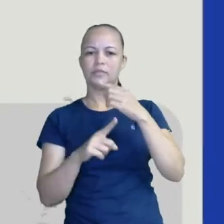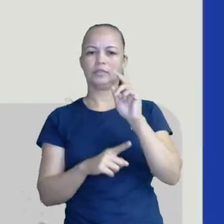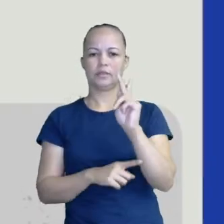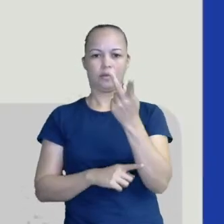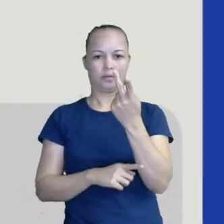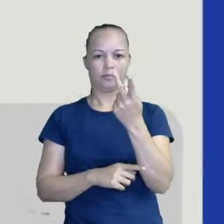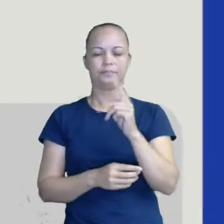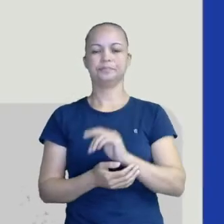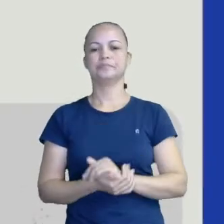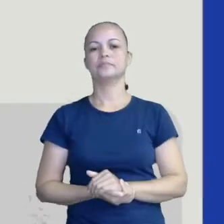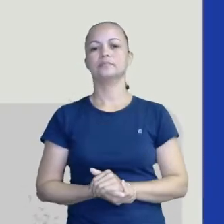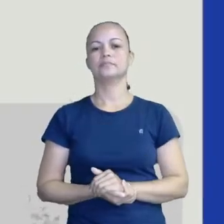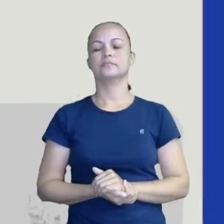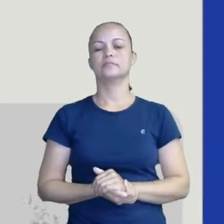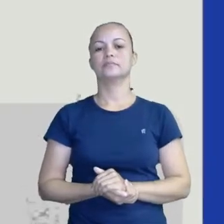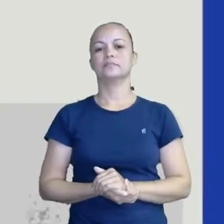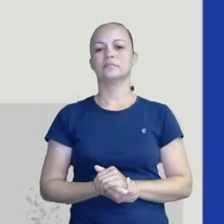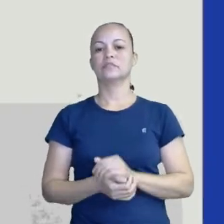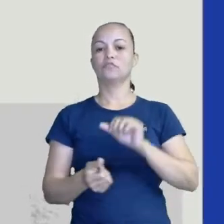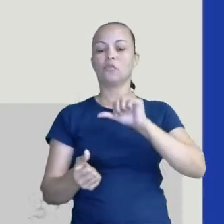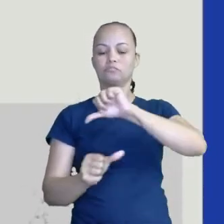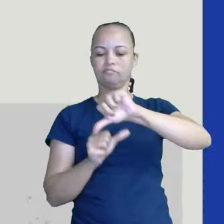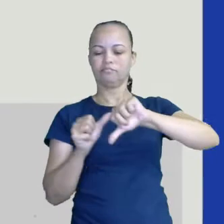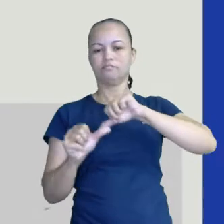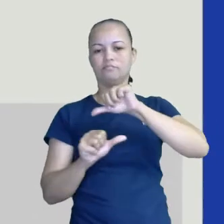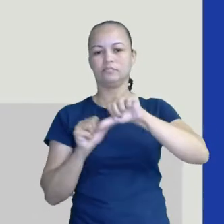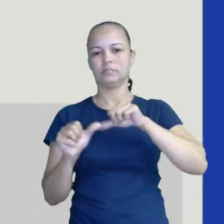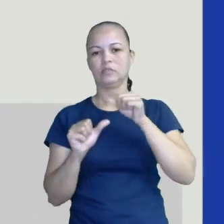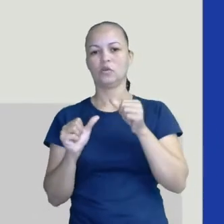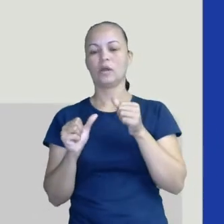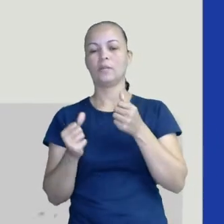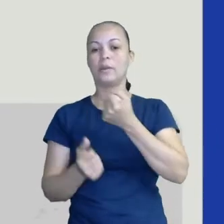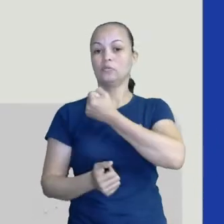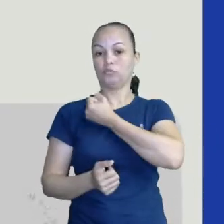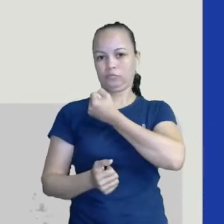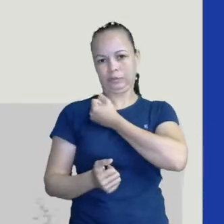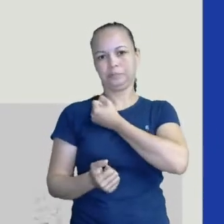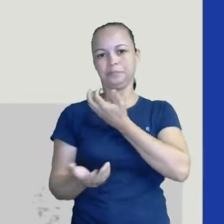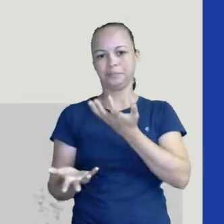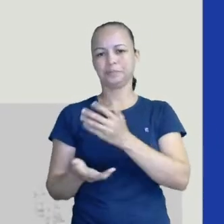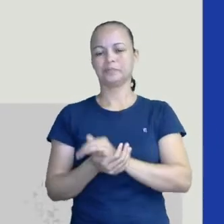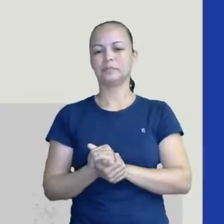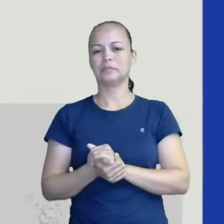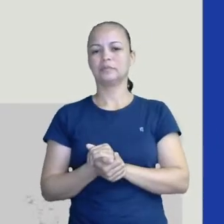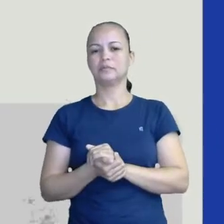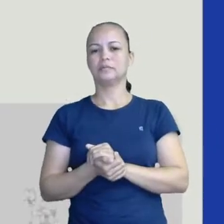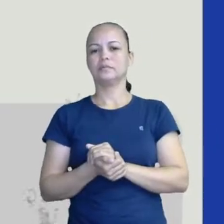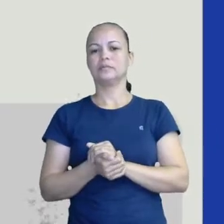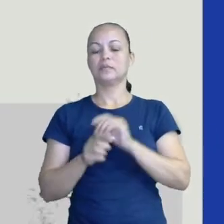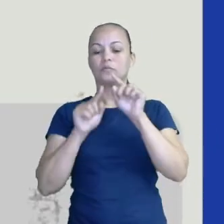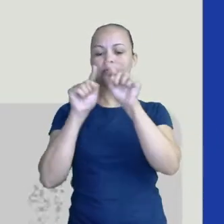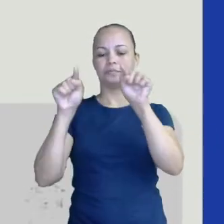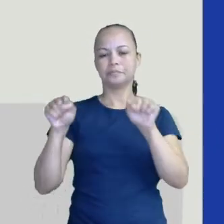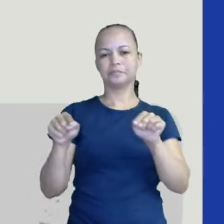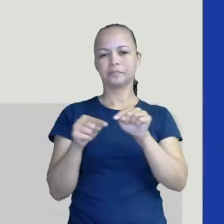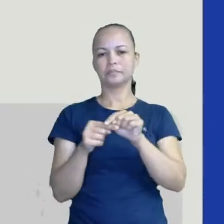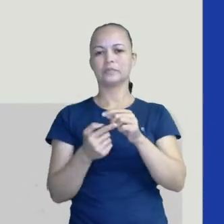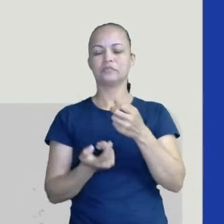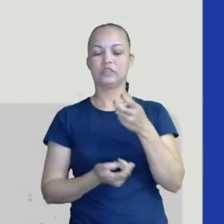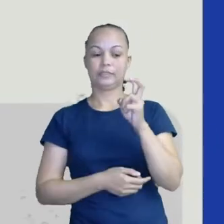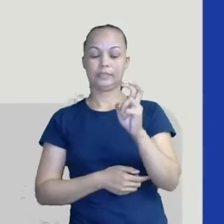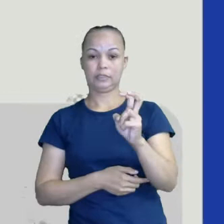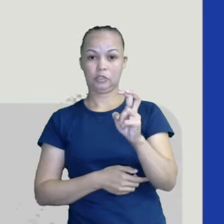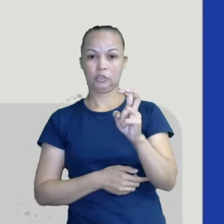a da voz substituir pelos numerais do quadrado que veio